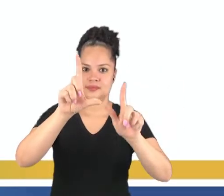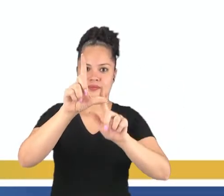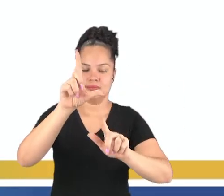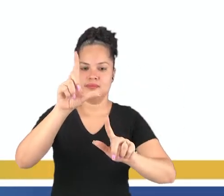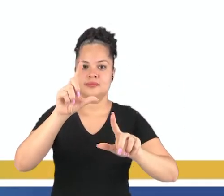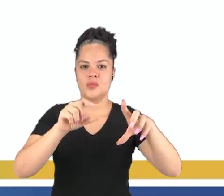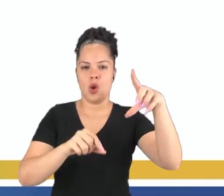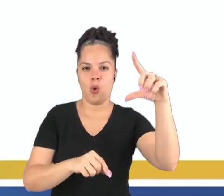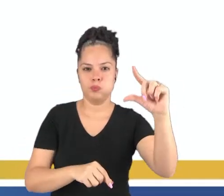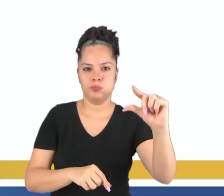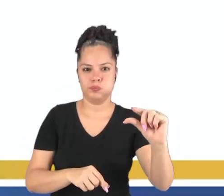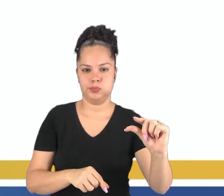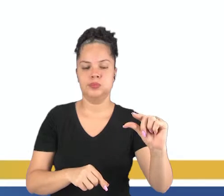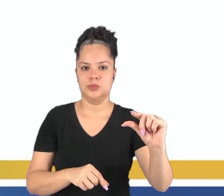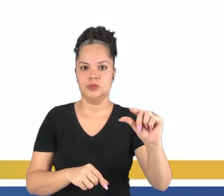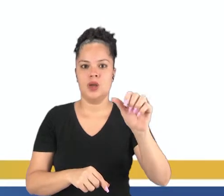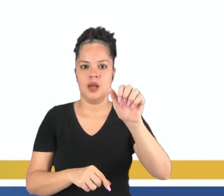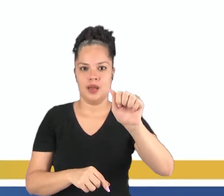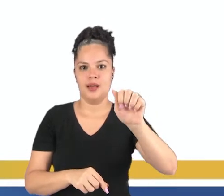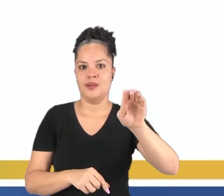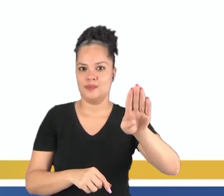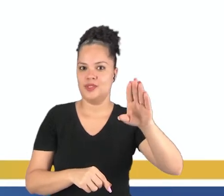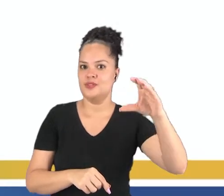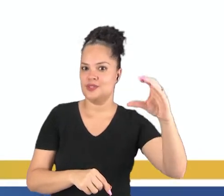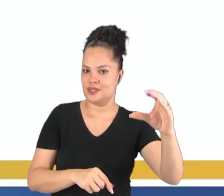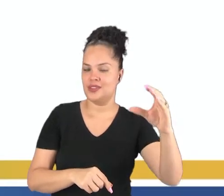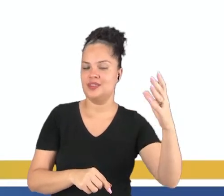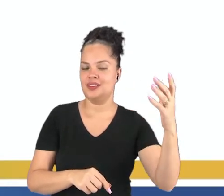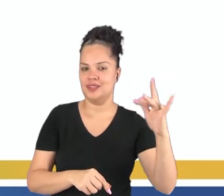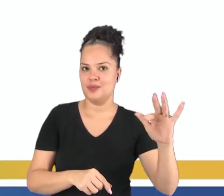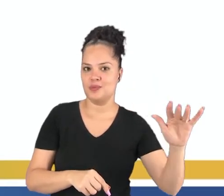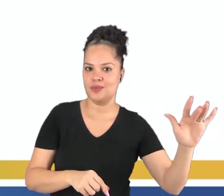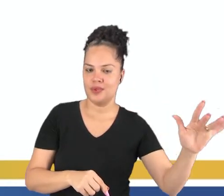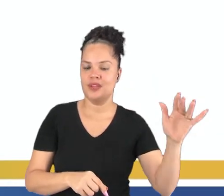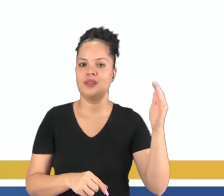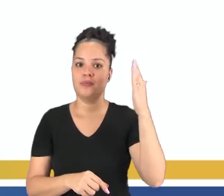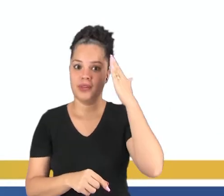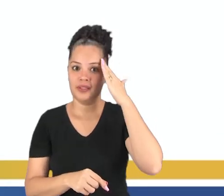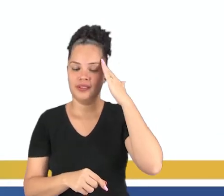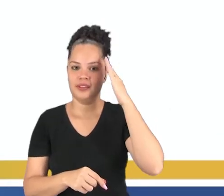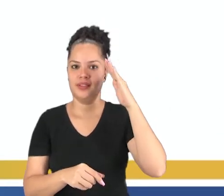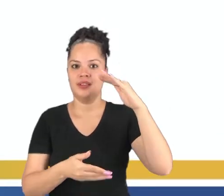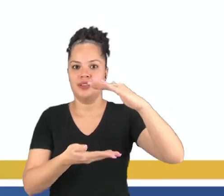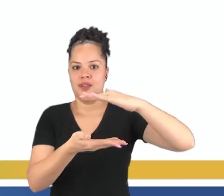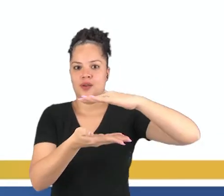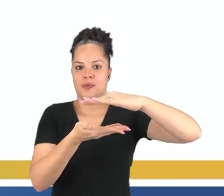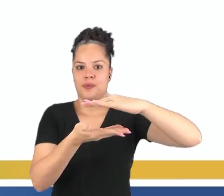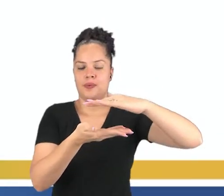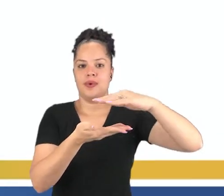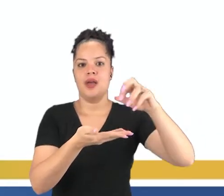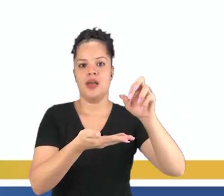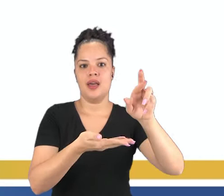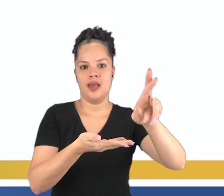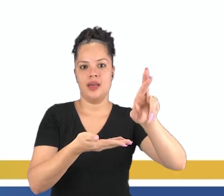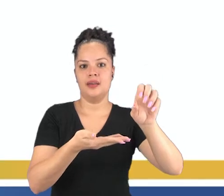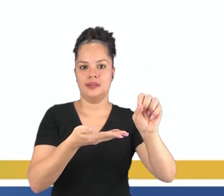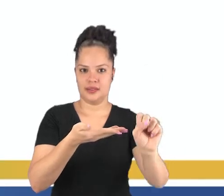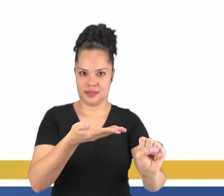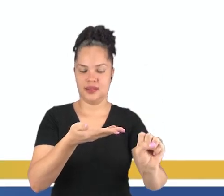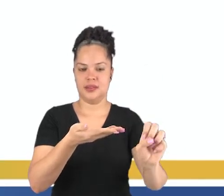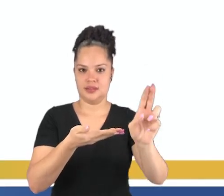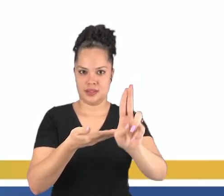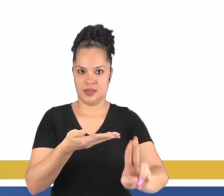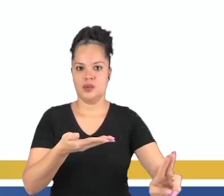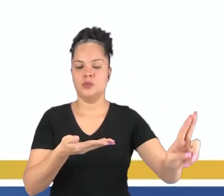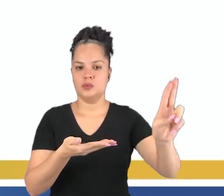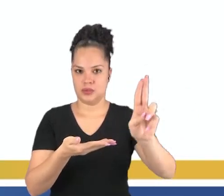para dar nomes às retas, certo? Então, aqui nós temos a reta R, a reta S. Então, nós